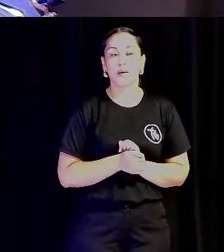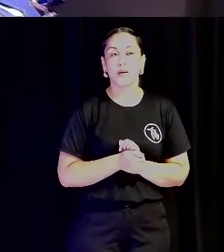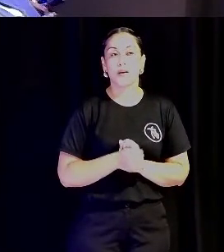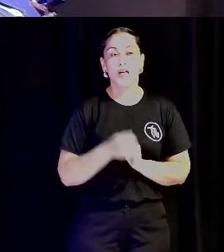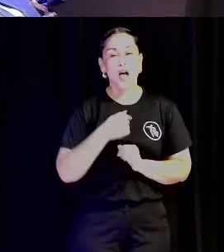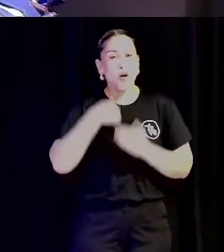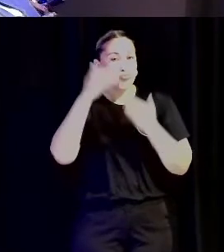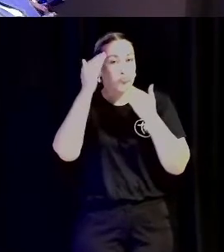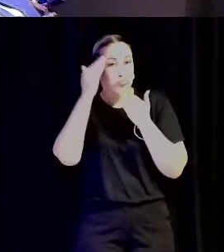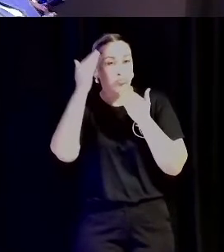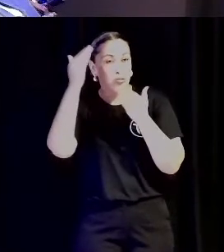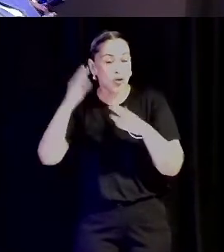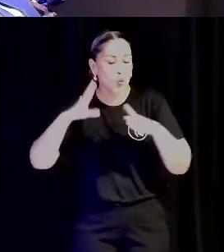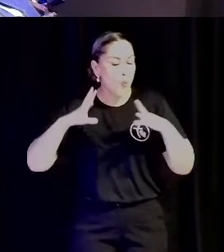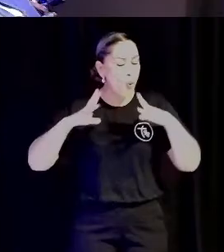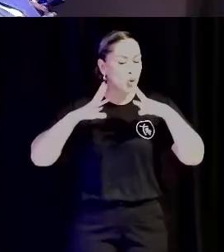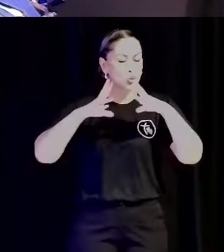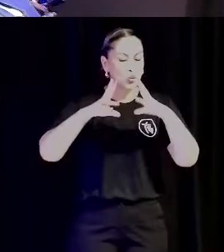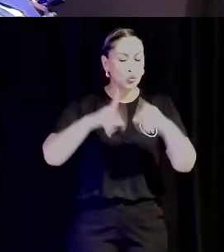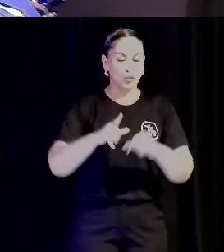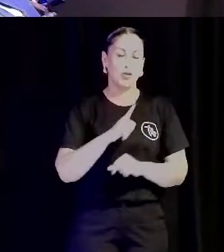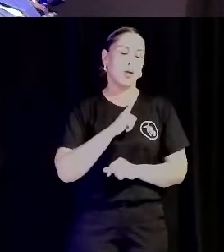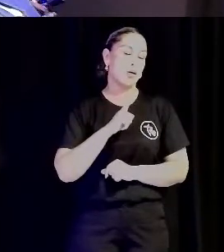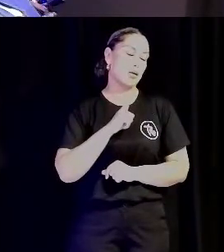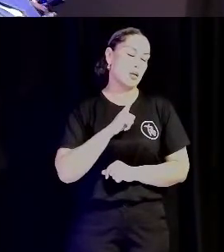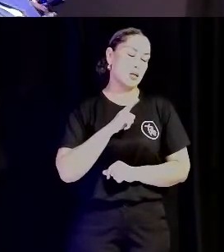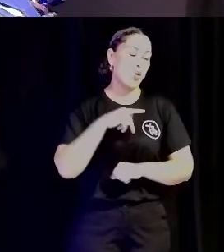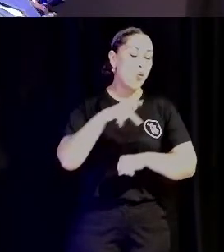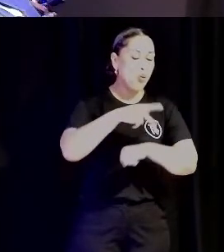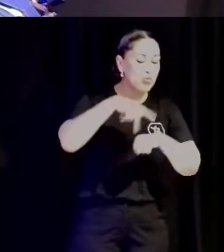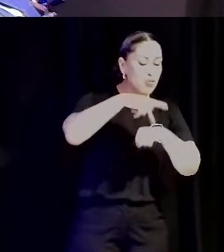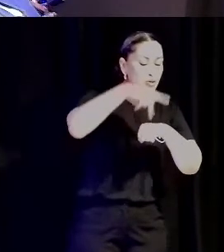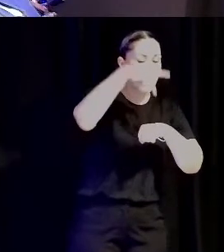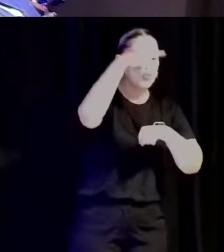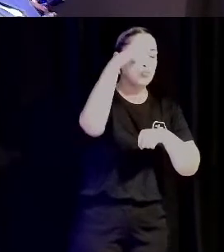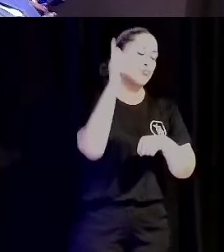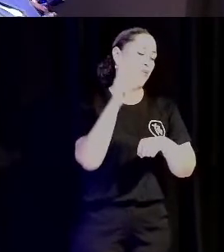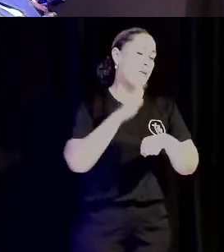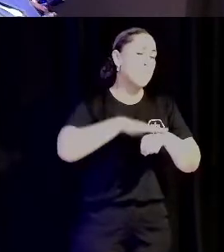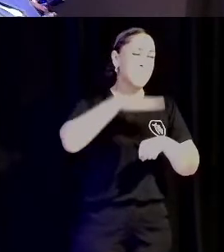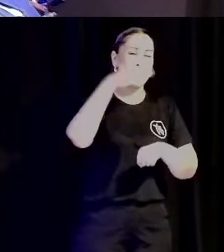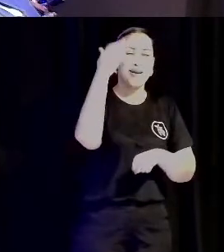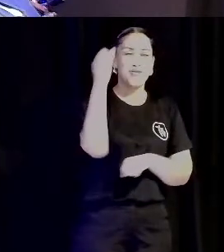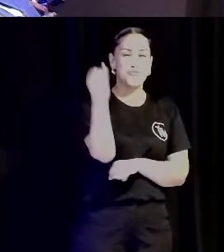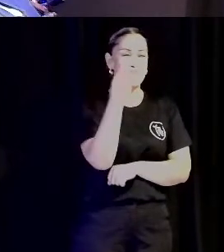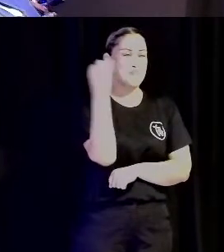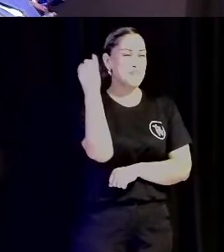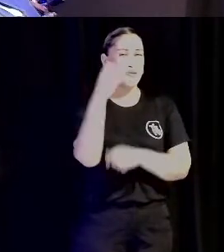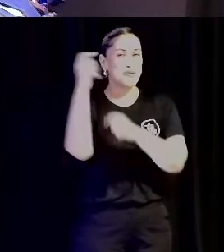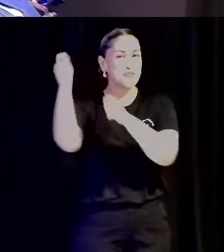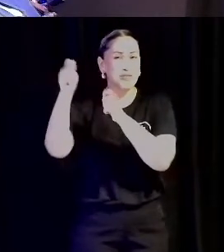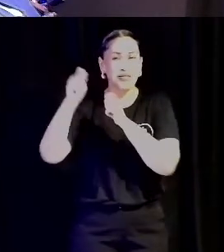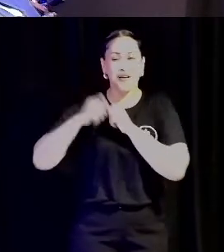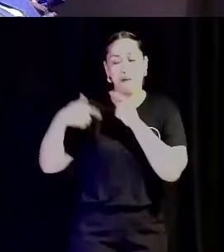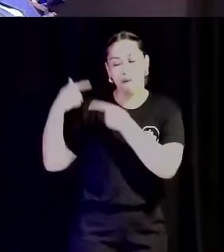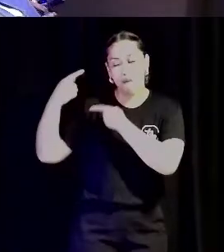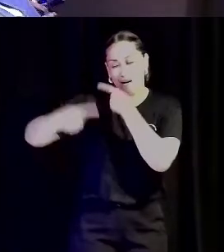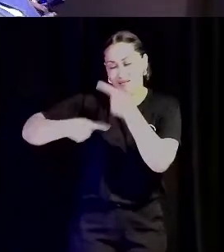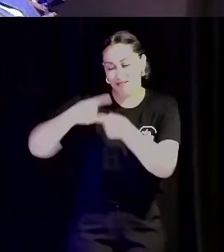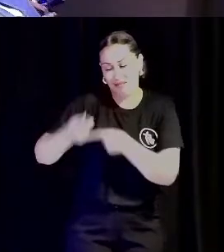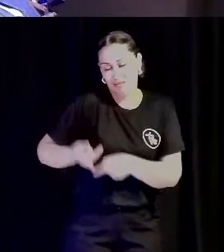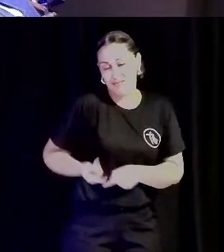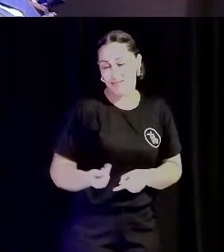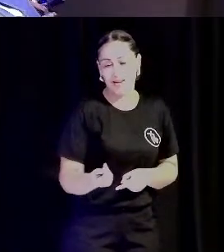grato por tudo que tenho. O tesouro maior desse mundo me foi dado como herança